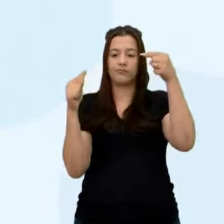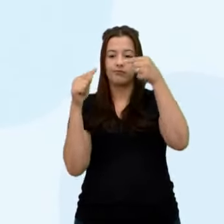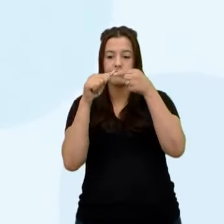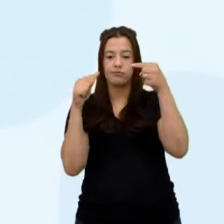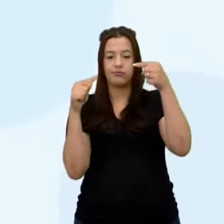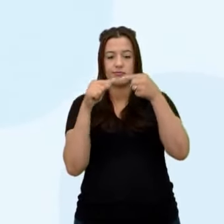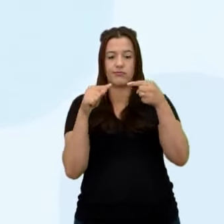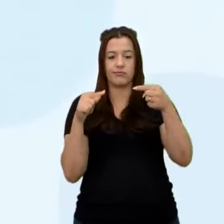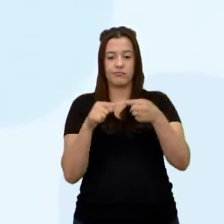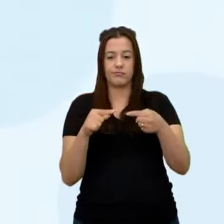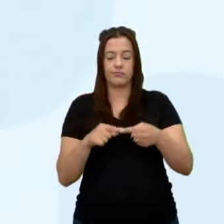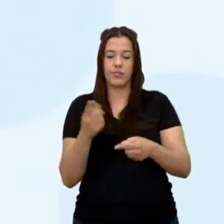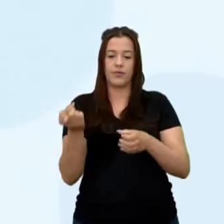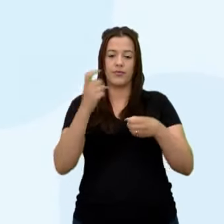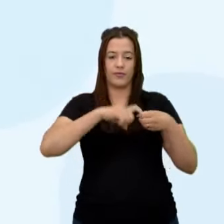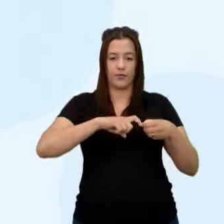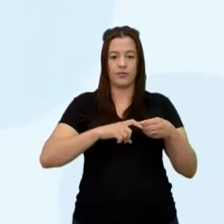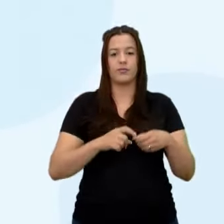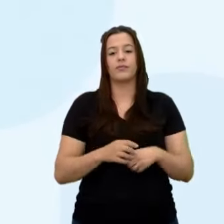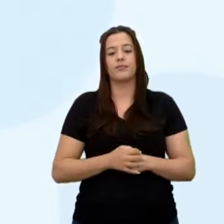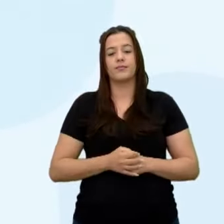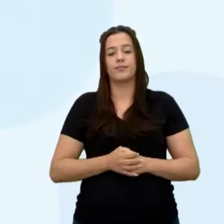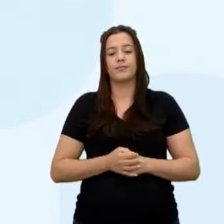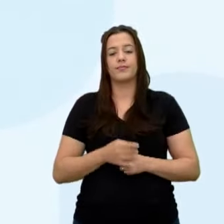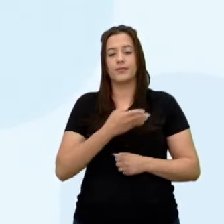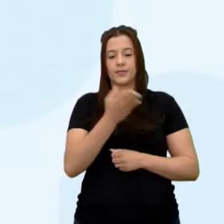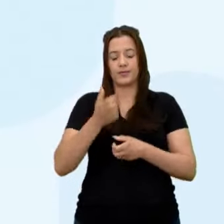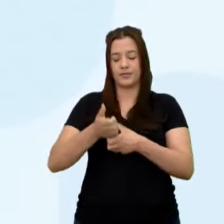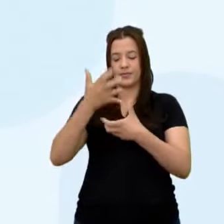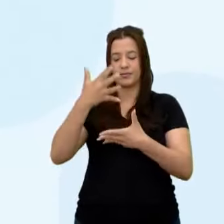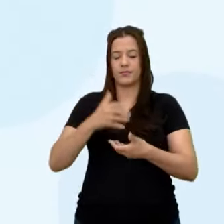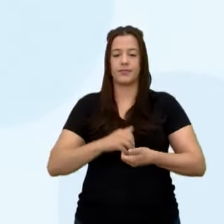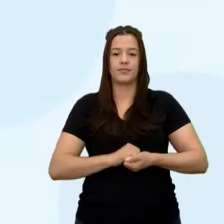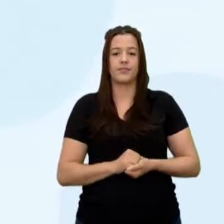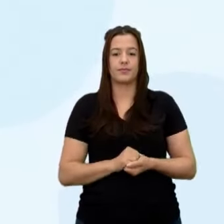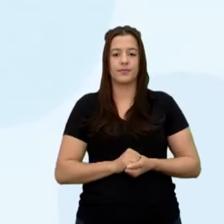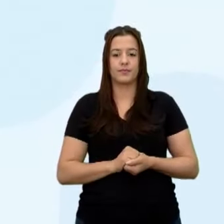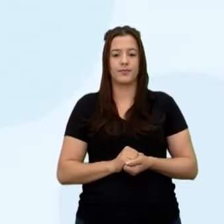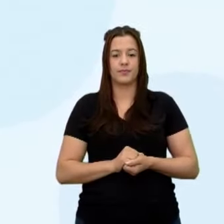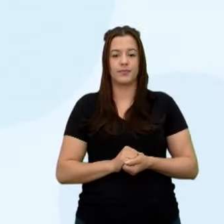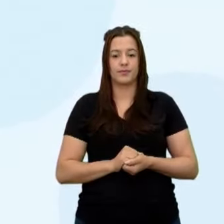eu volto com vocês. Go there, chat time.